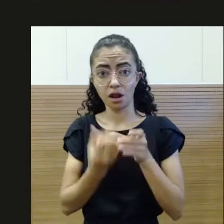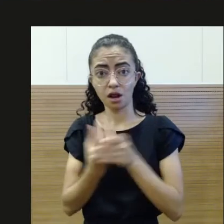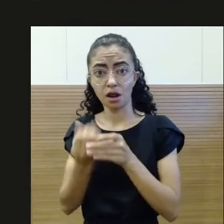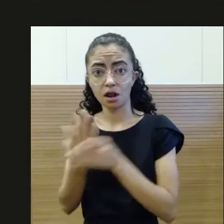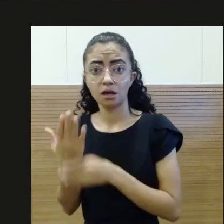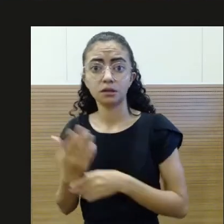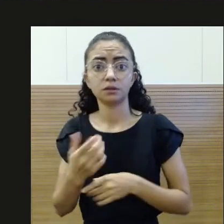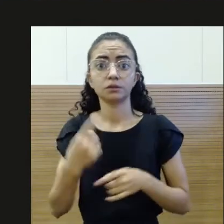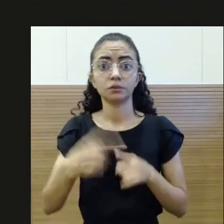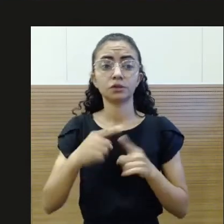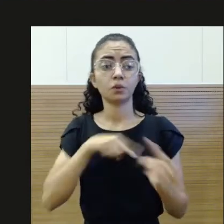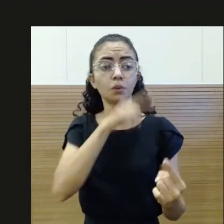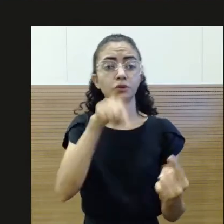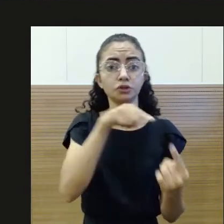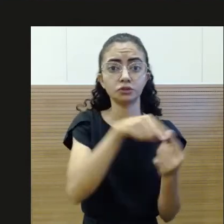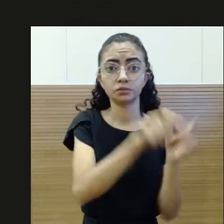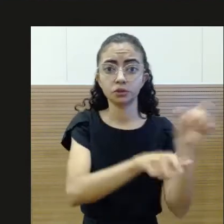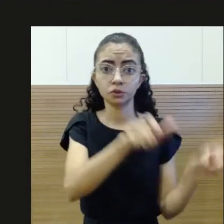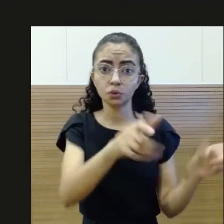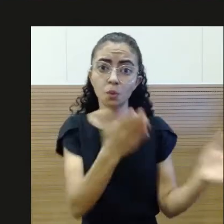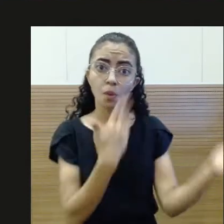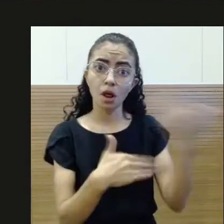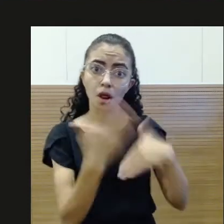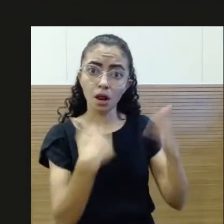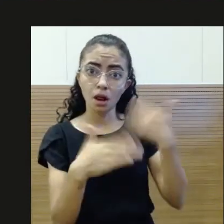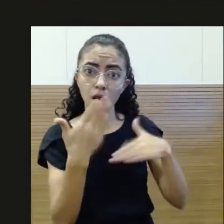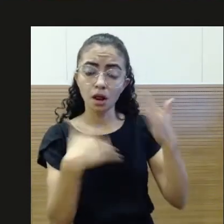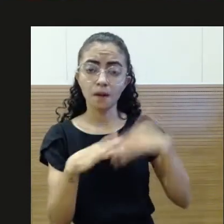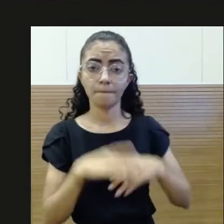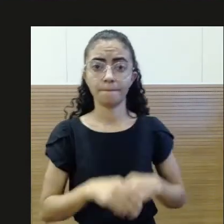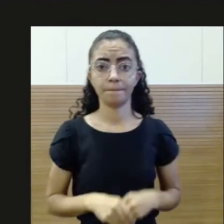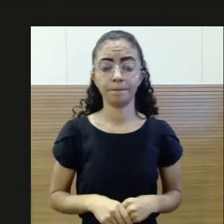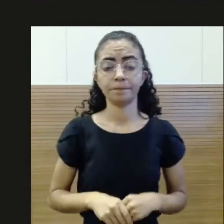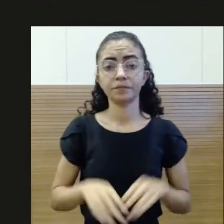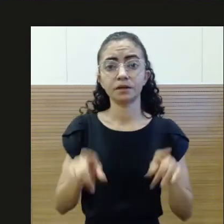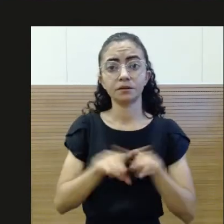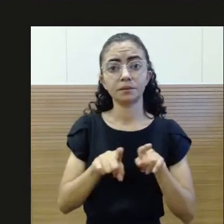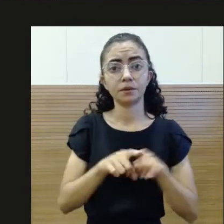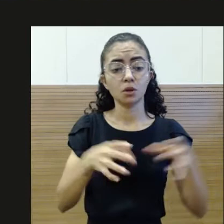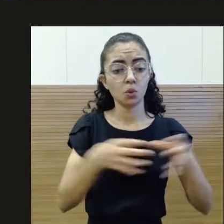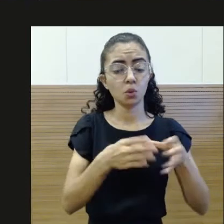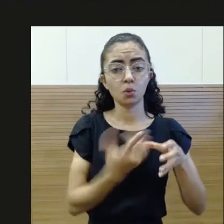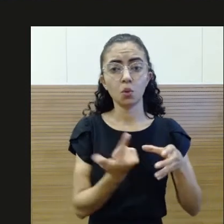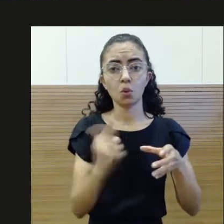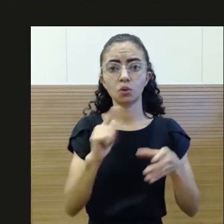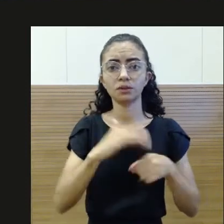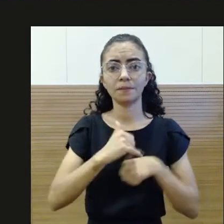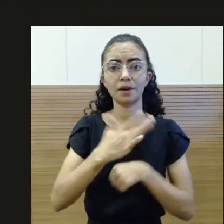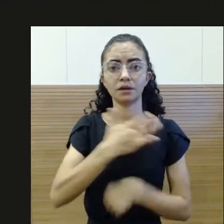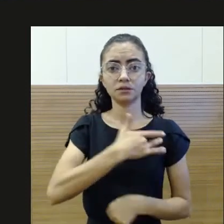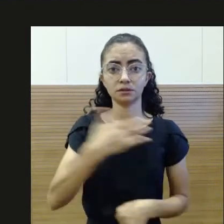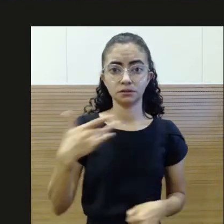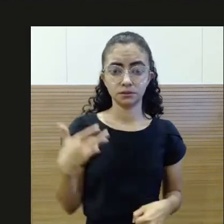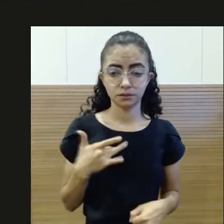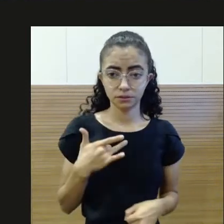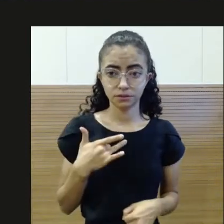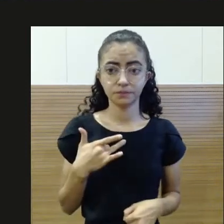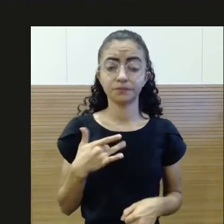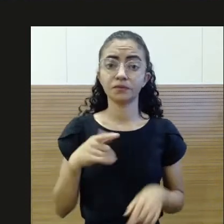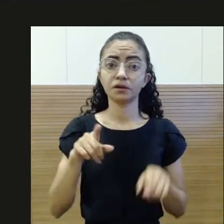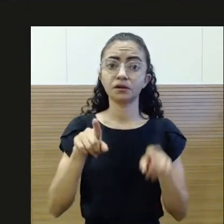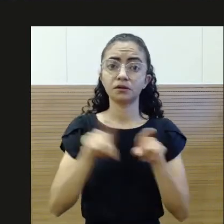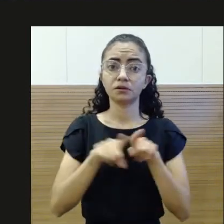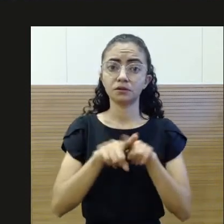segundo lugar, eles deslocam os alimentos dos outros grupos, que são muito mais saudáveis. E, finalmente, os meios de